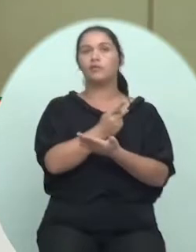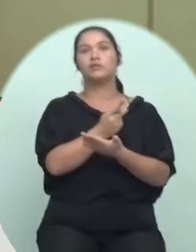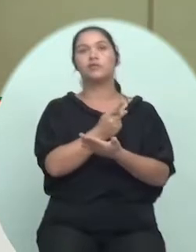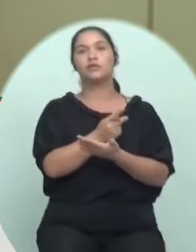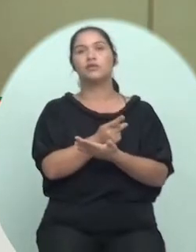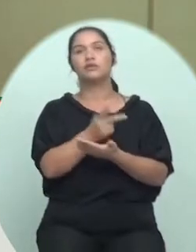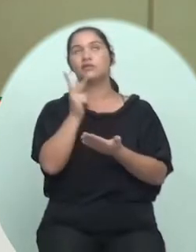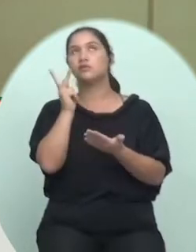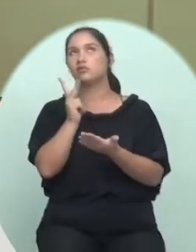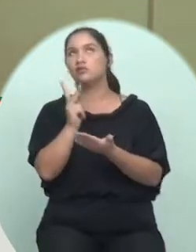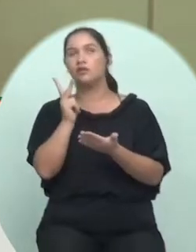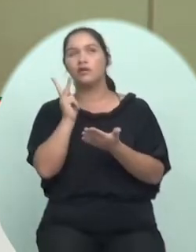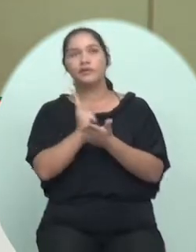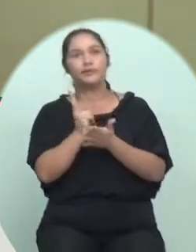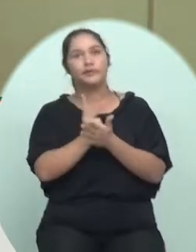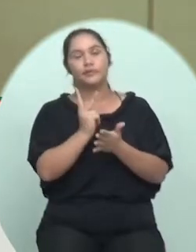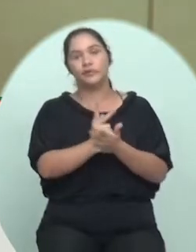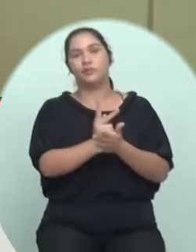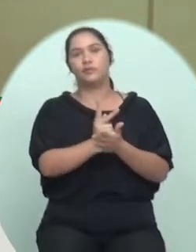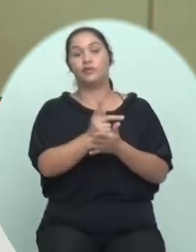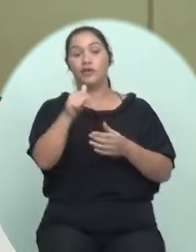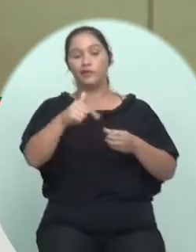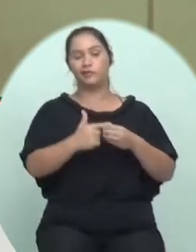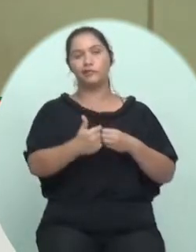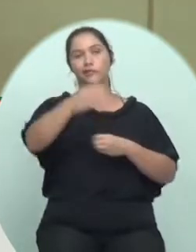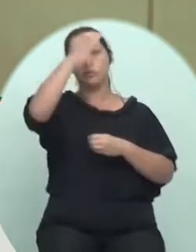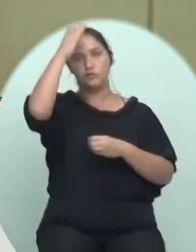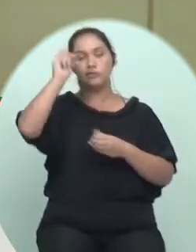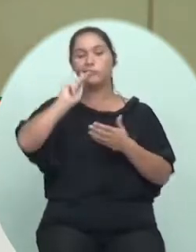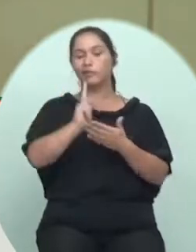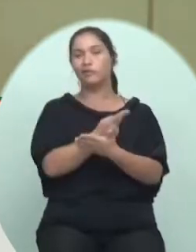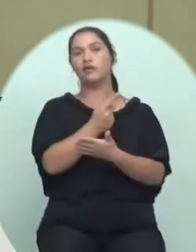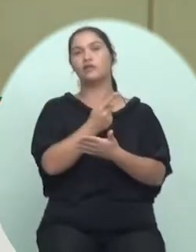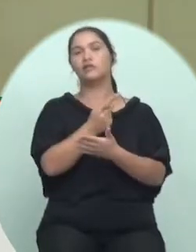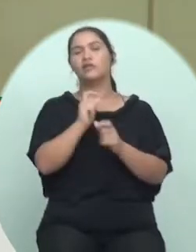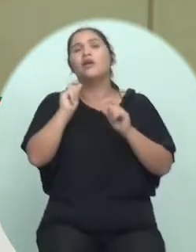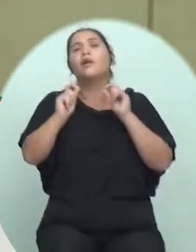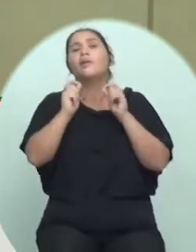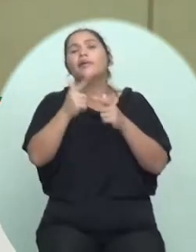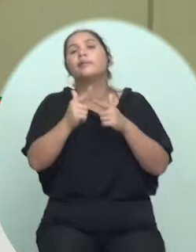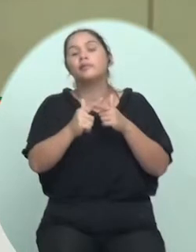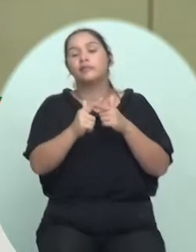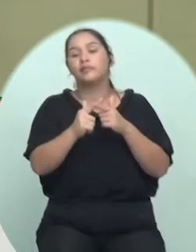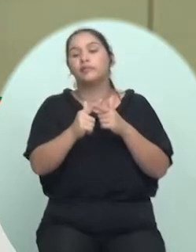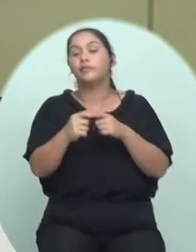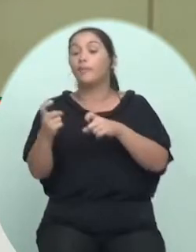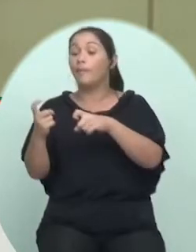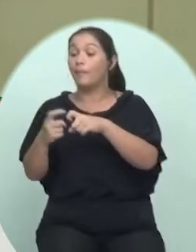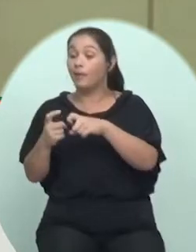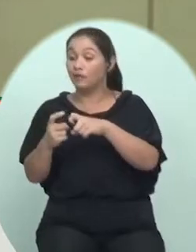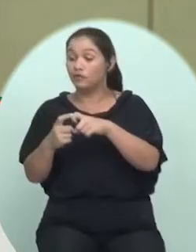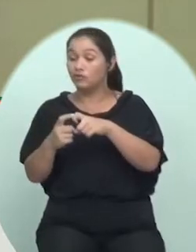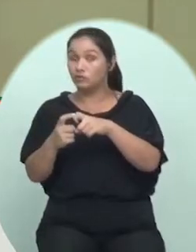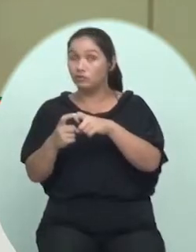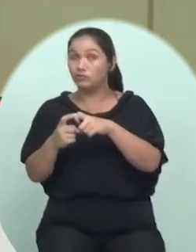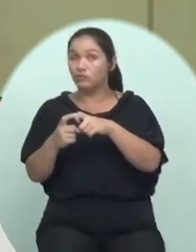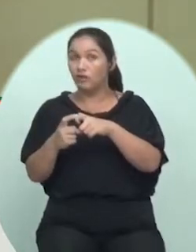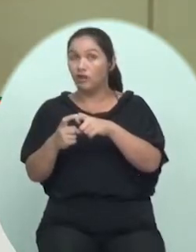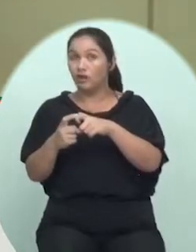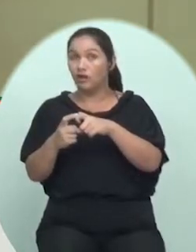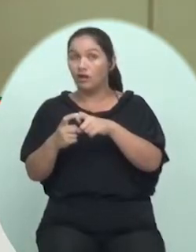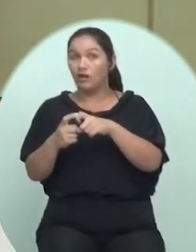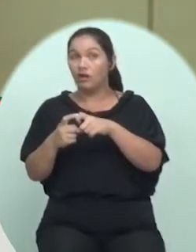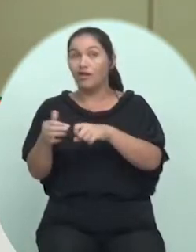nossa cidade no que diz respeito aos médicos dos postos de saúde que saem de férias. Hoje,